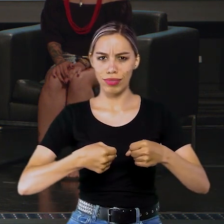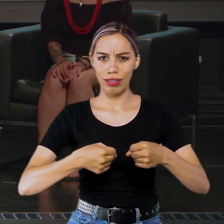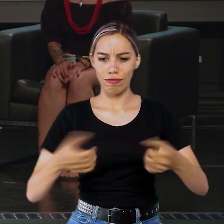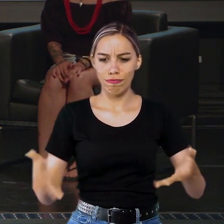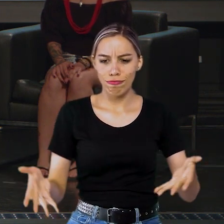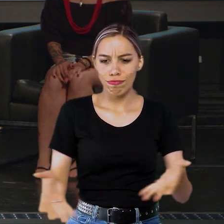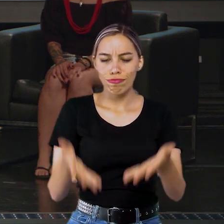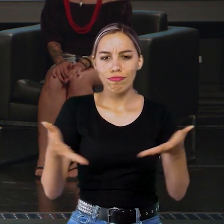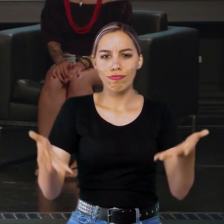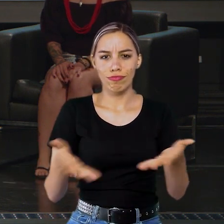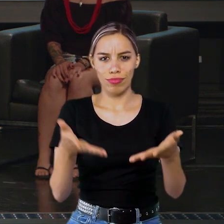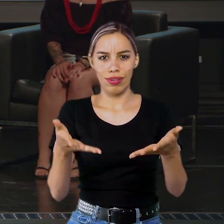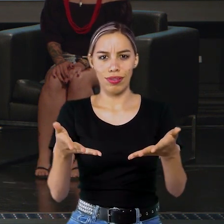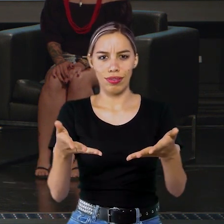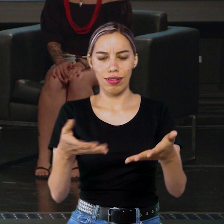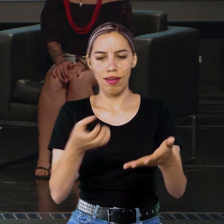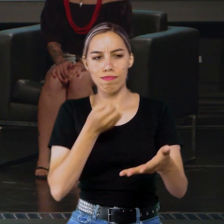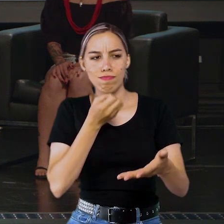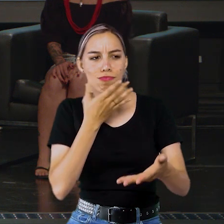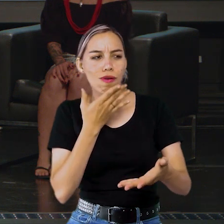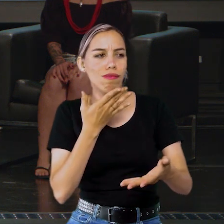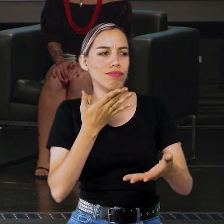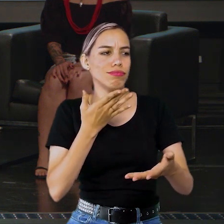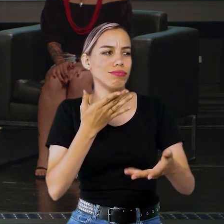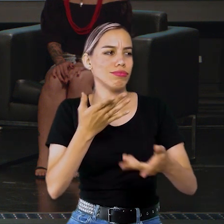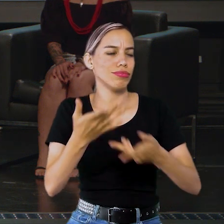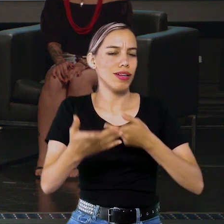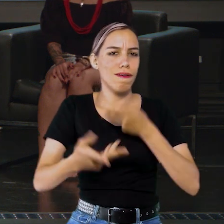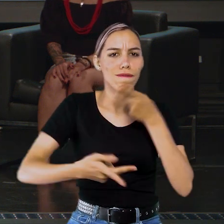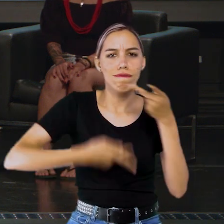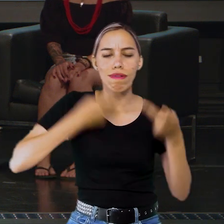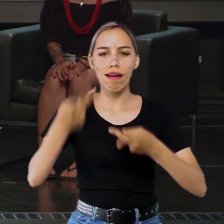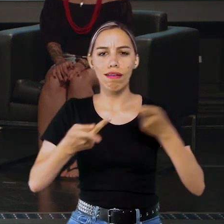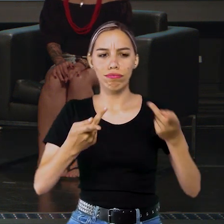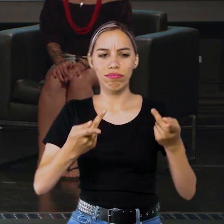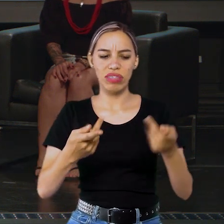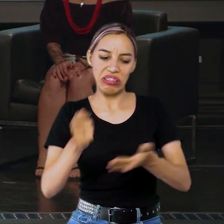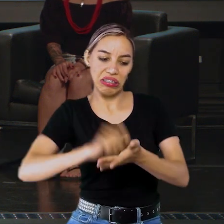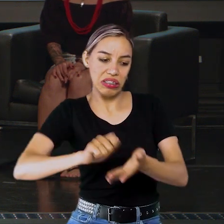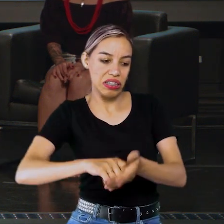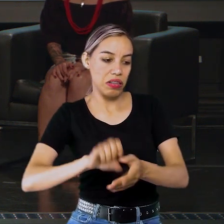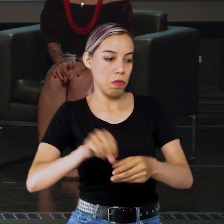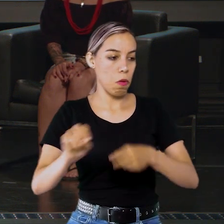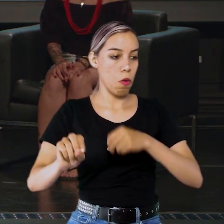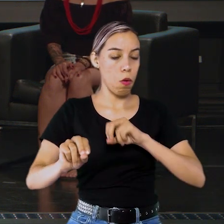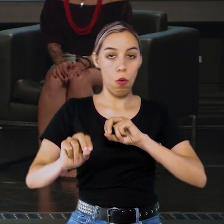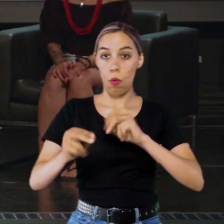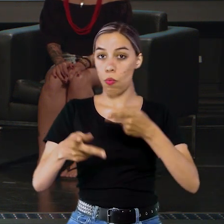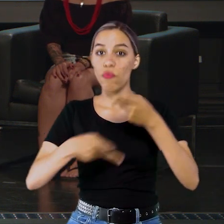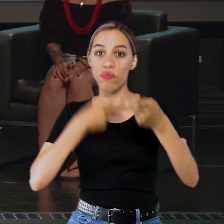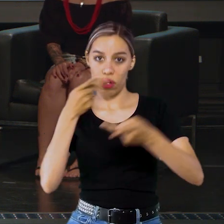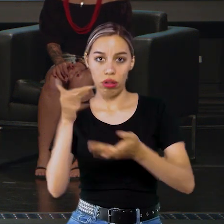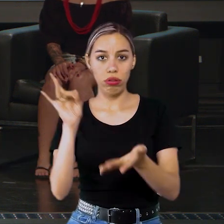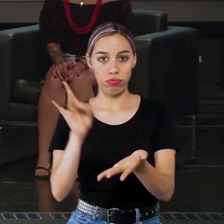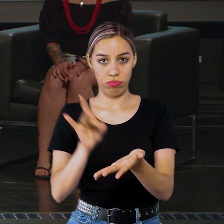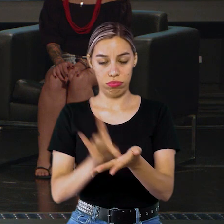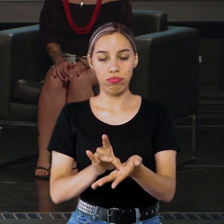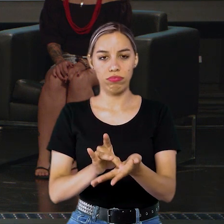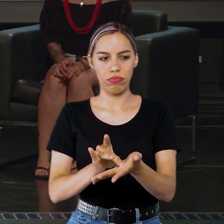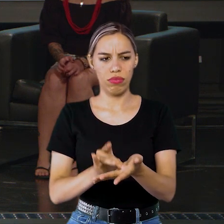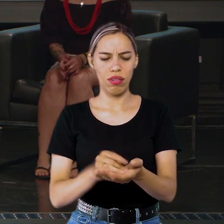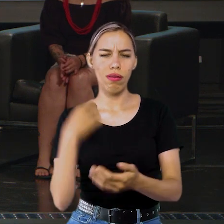territórios através das boas e belas palavras, escritas ou sopradas. Eu acho que as palavras elas